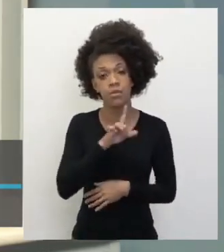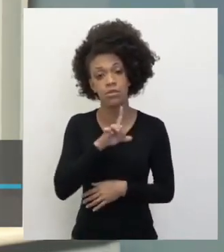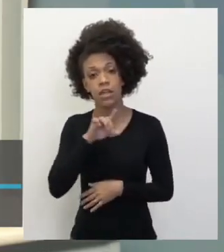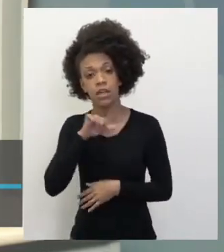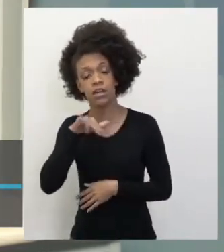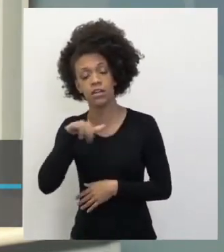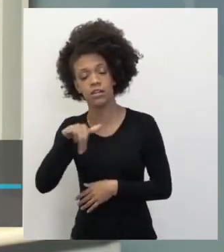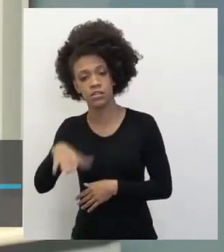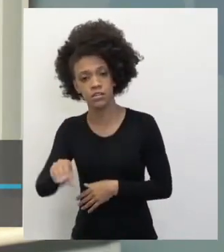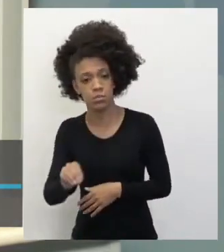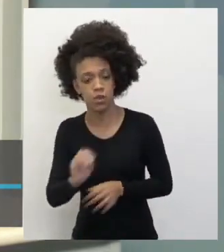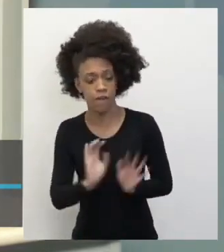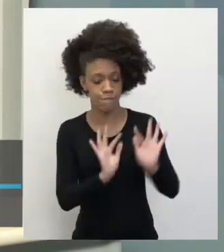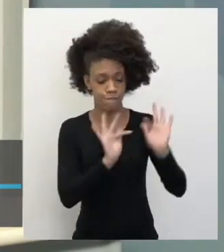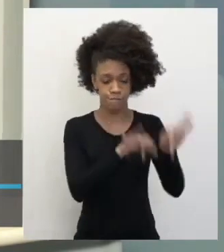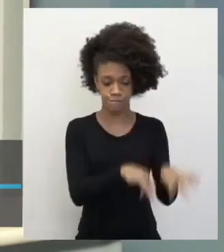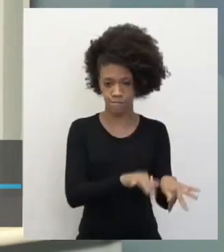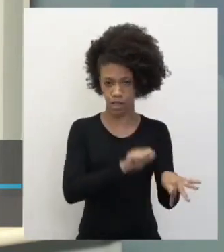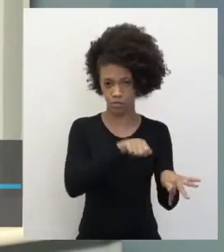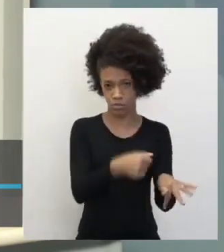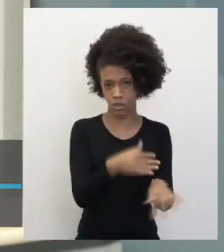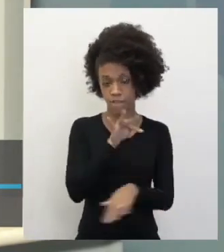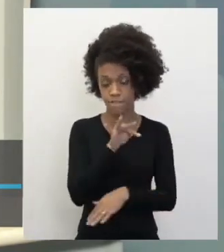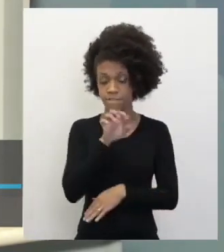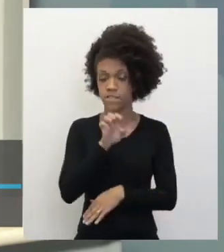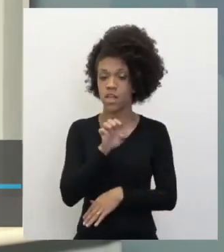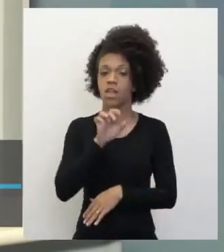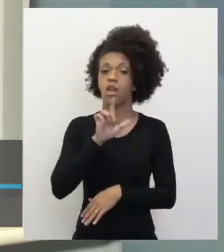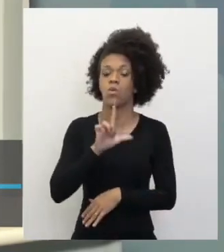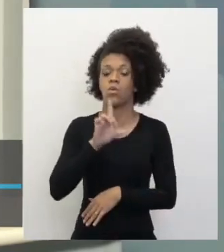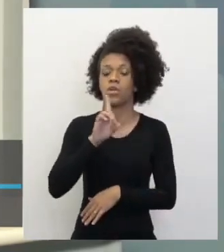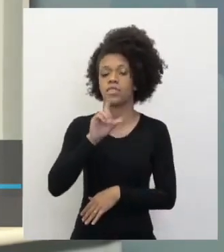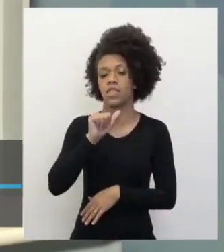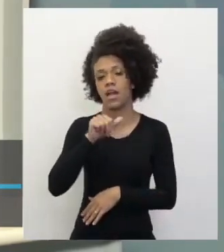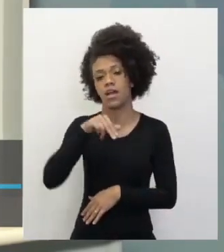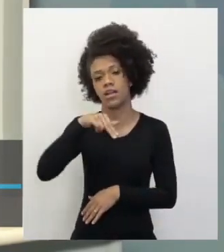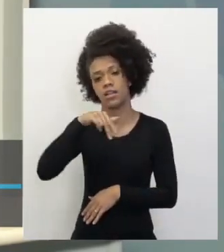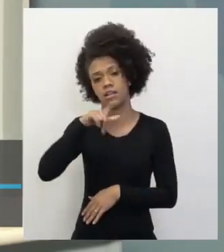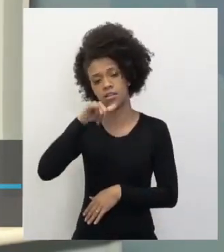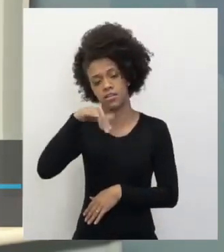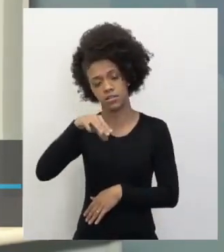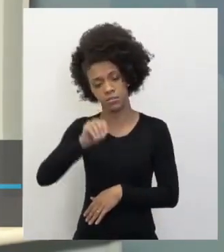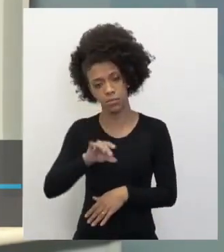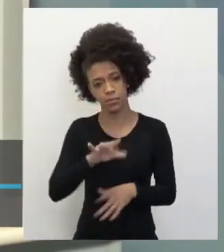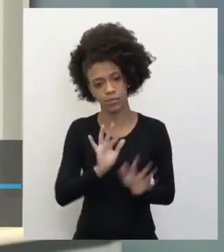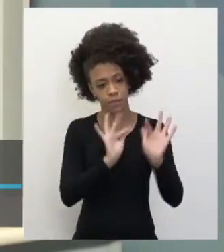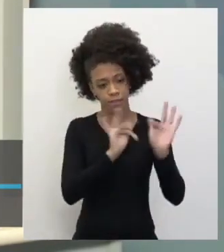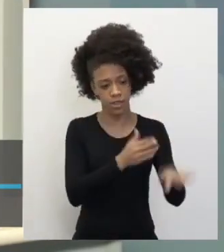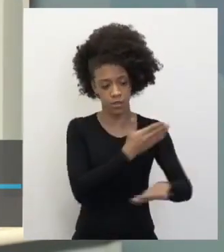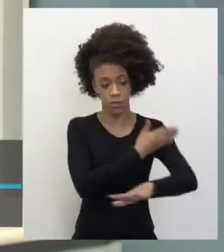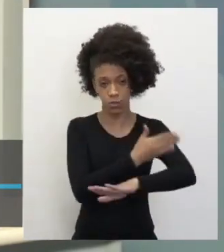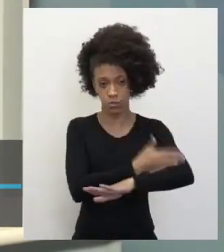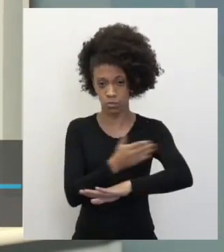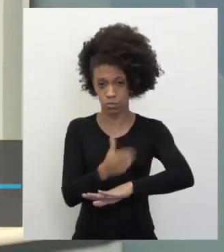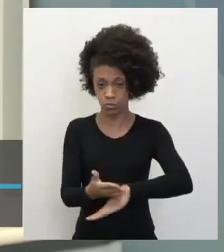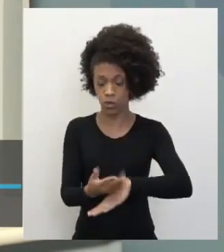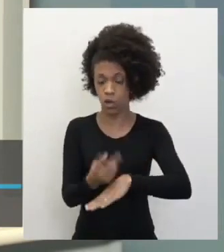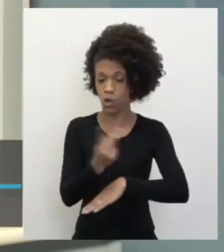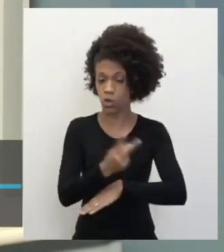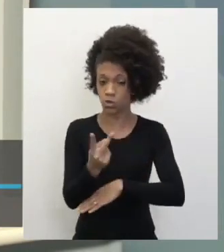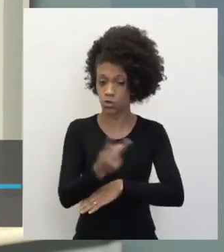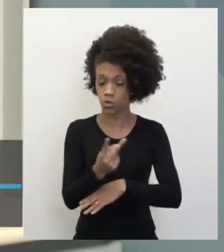falando de feudo, né? O feudo, dentro do mundo da Idade Média, a gente tem duas definições para ele,